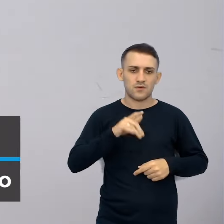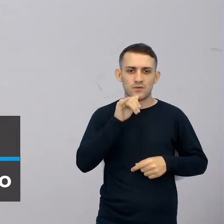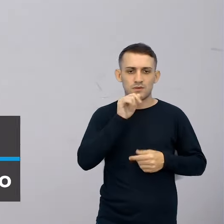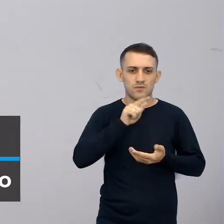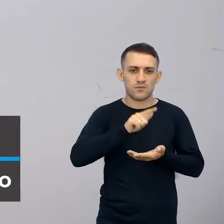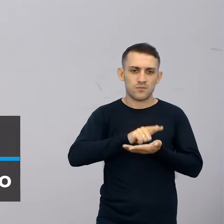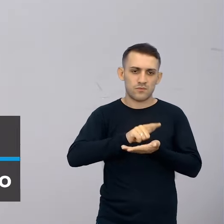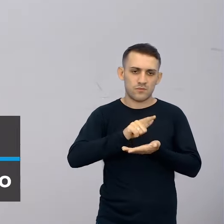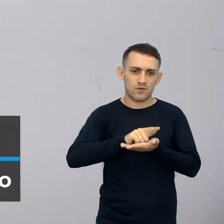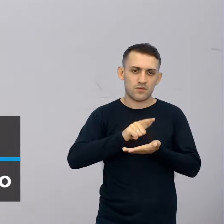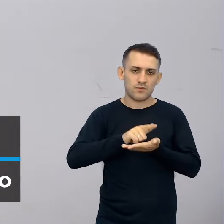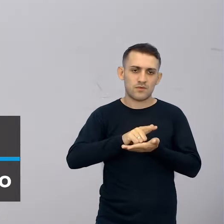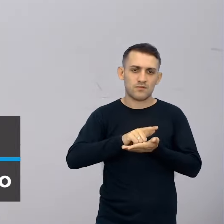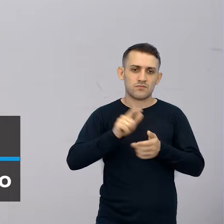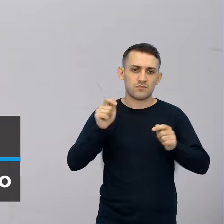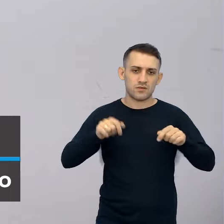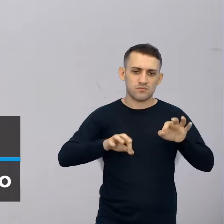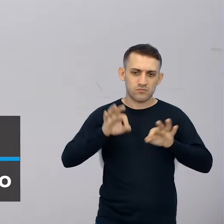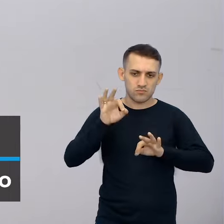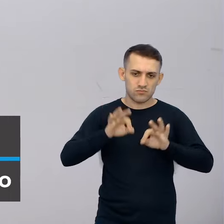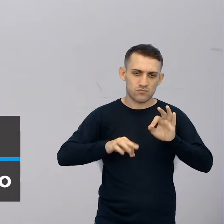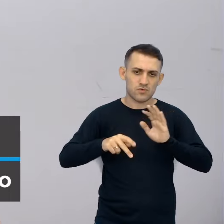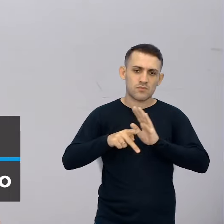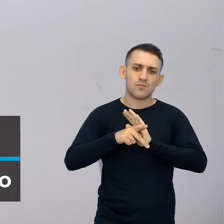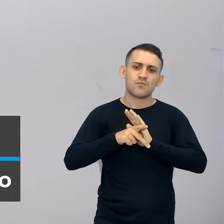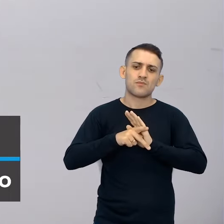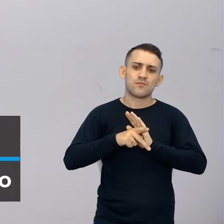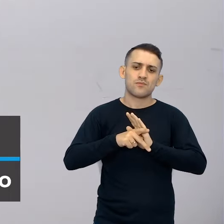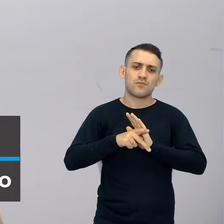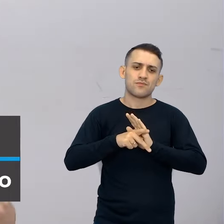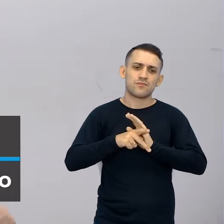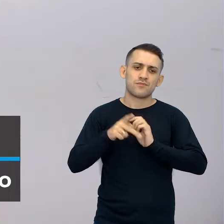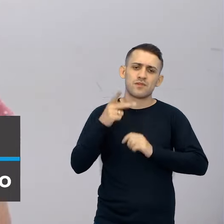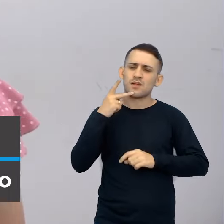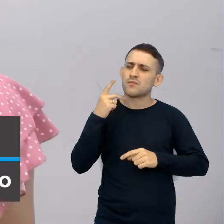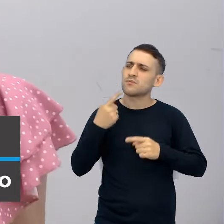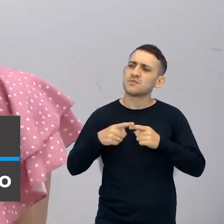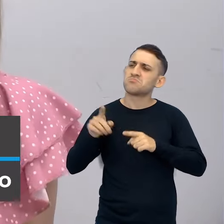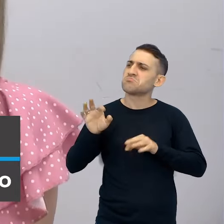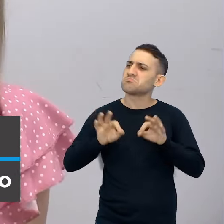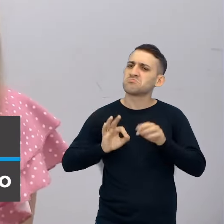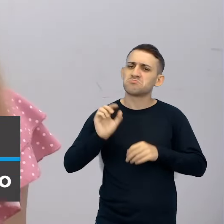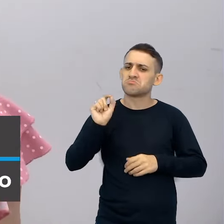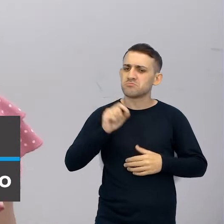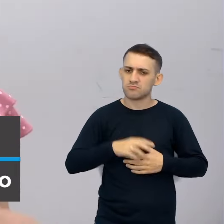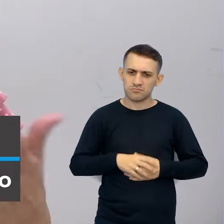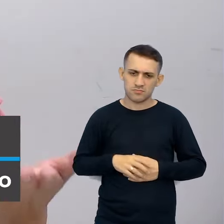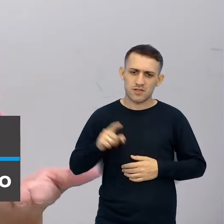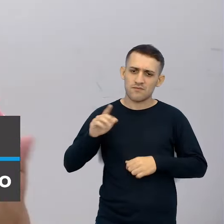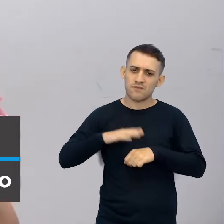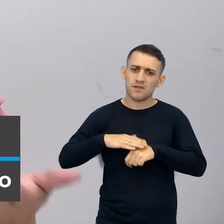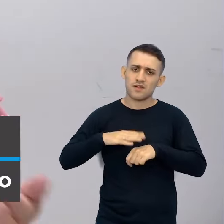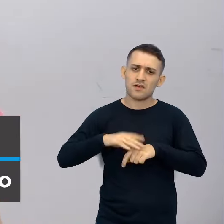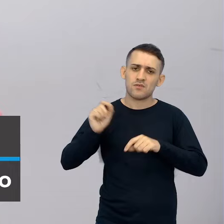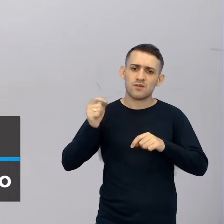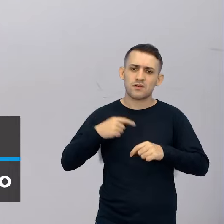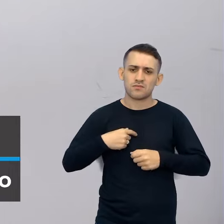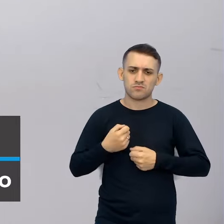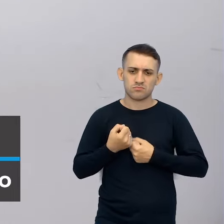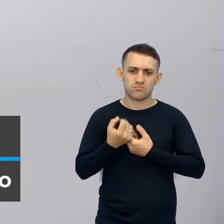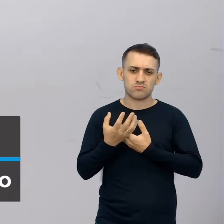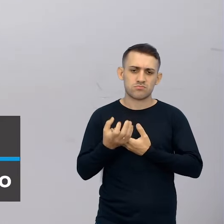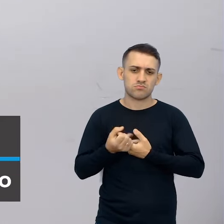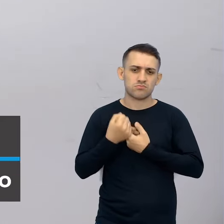papelão, né? Tem um monte lá, e ele constrói. Aí você fala assim, o que você construiu? O que ele faz? Eu vou dar um depoimento aqui, que a